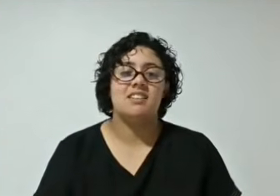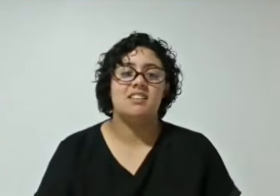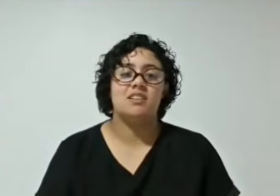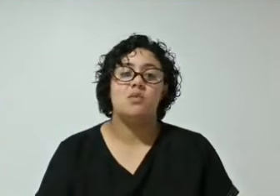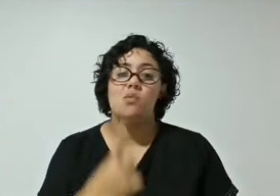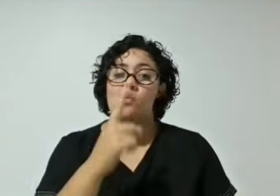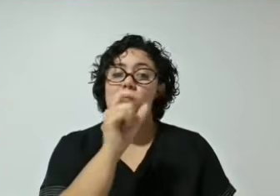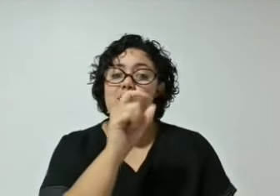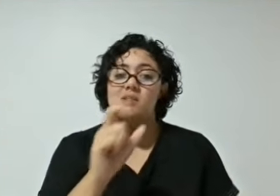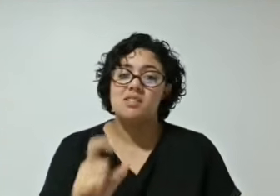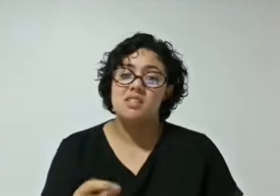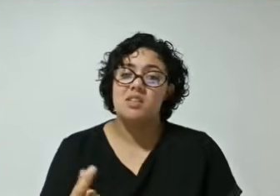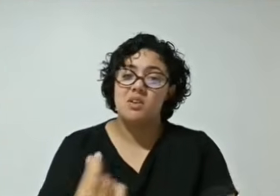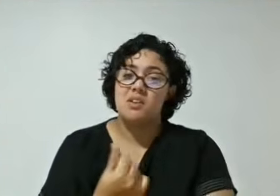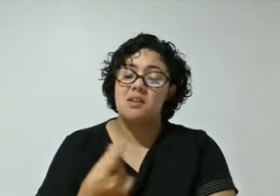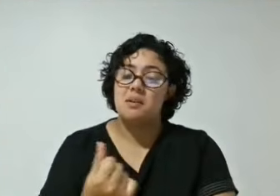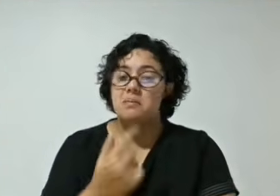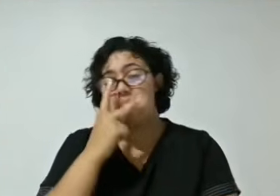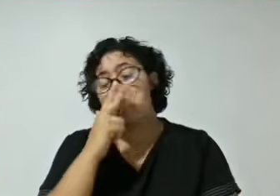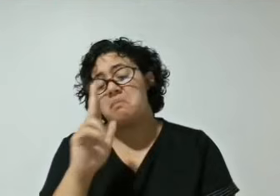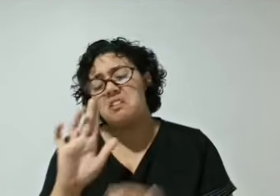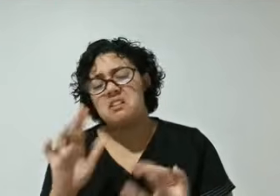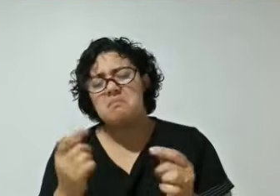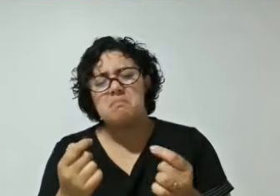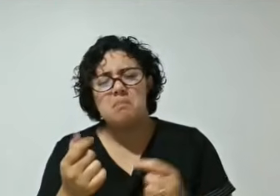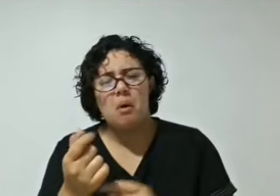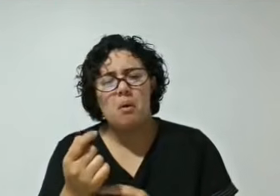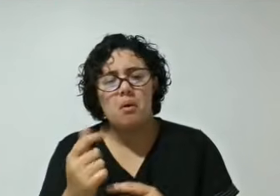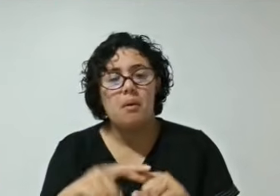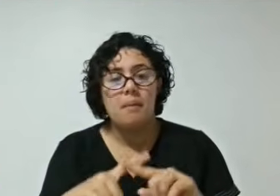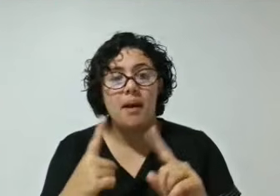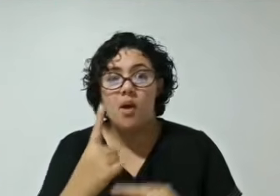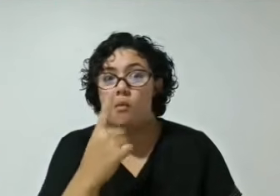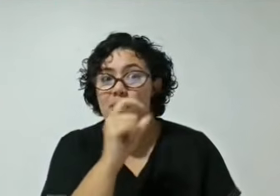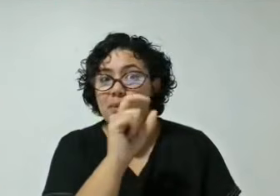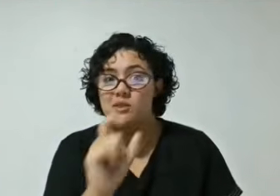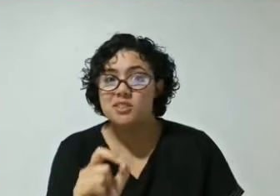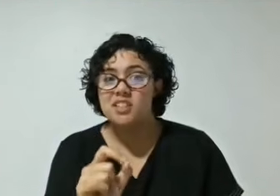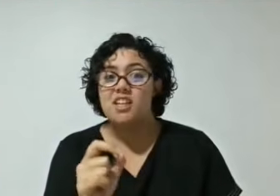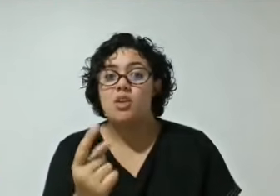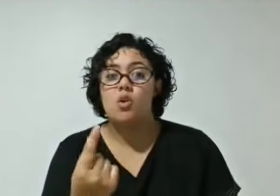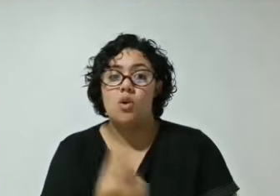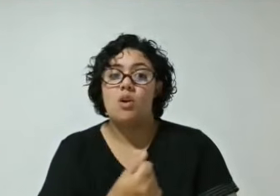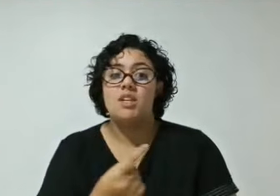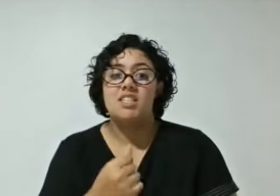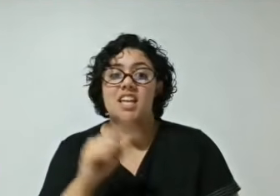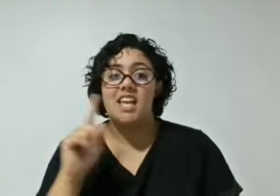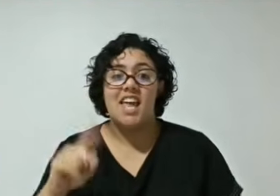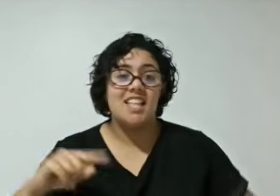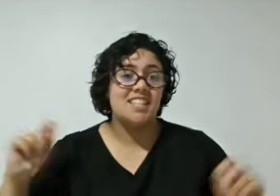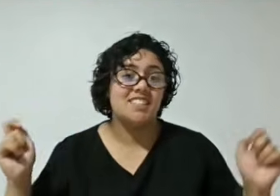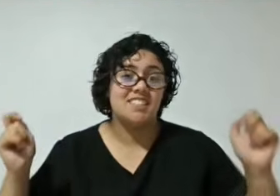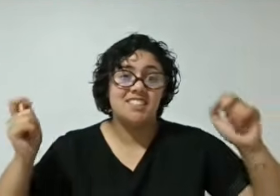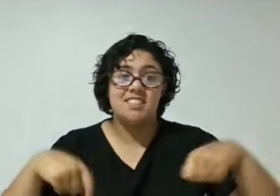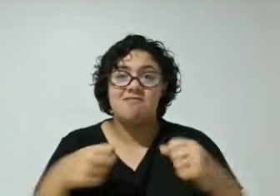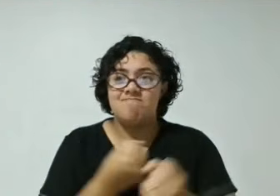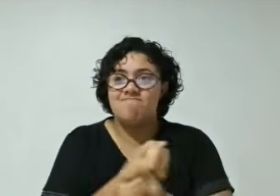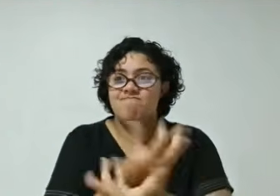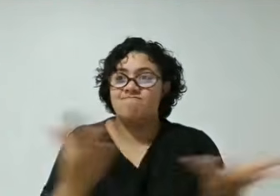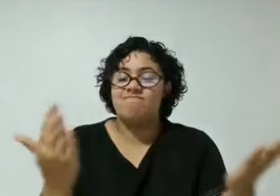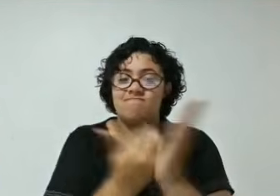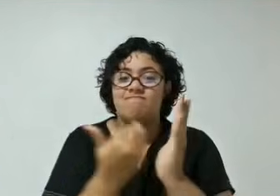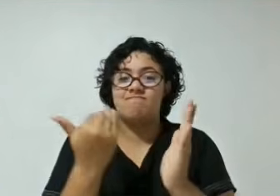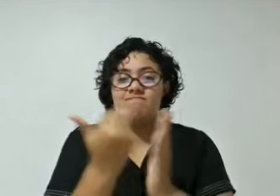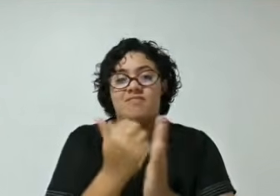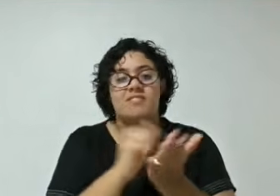do orçamento pode parecer pouco para alguns, mas para nós 1% do orçamento seria a possibilidade de oferecer muito mais atividades para